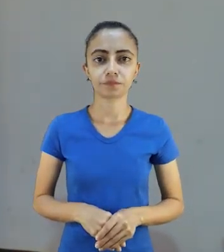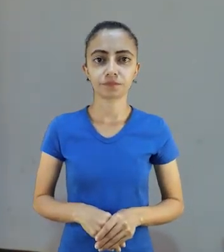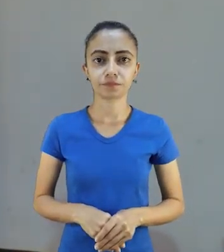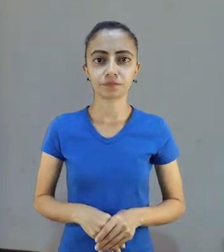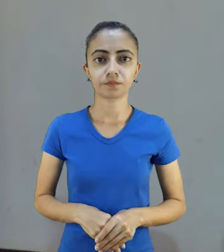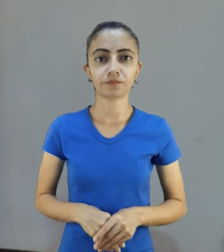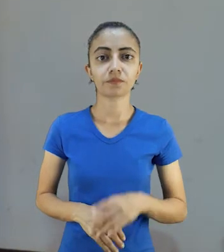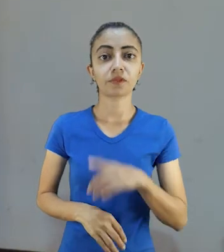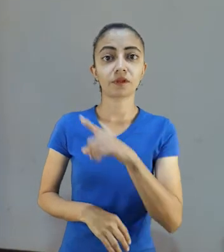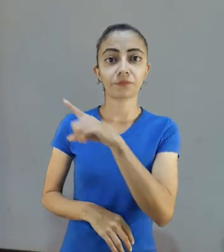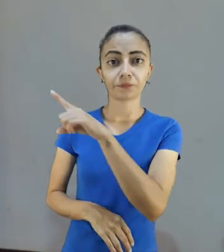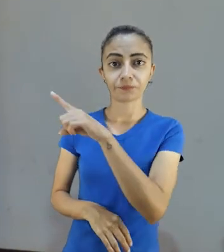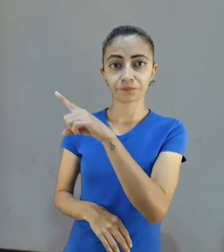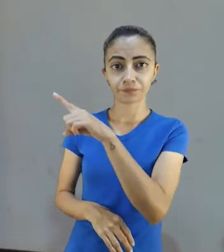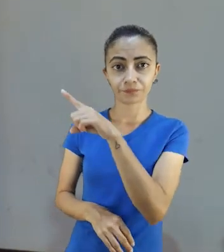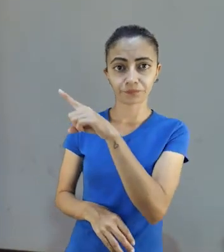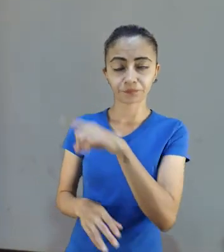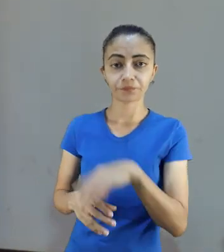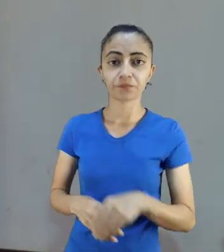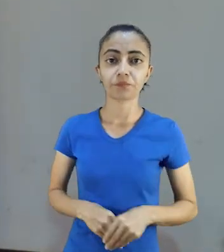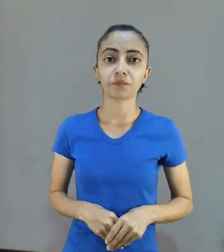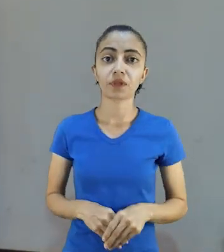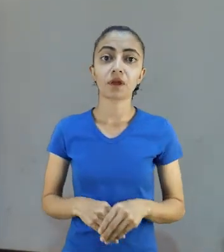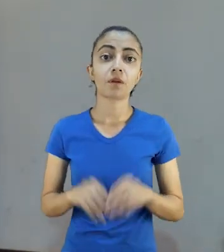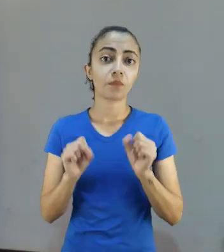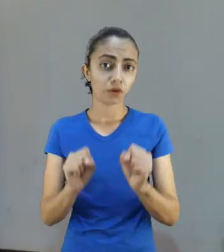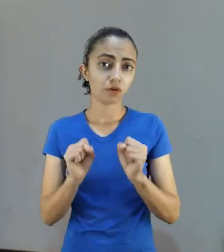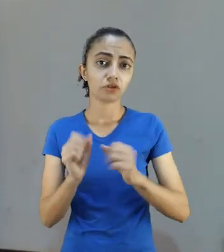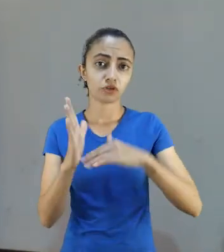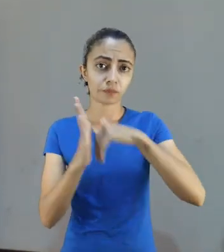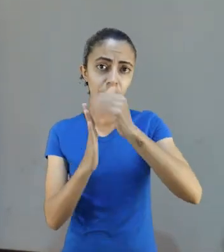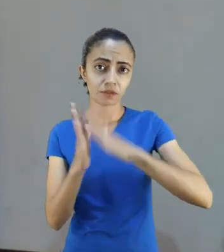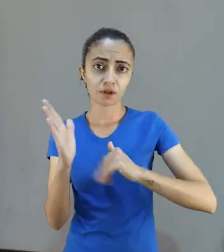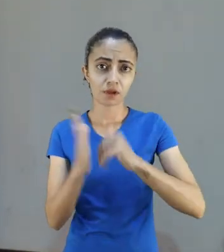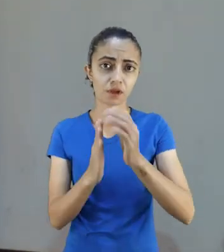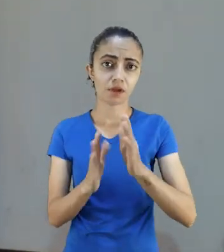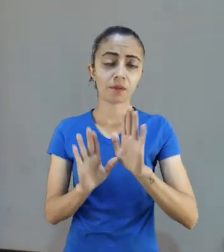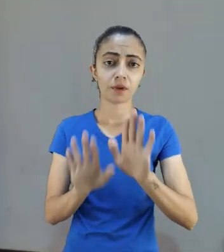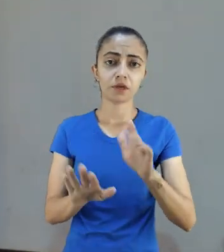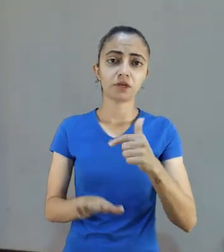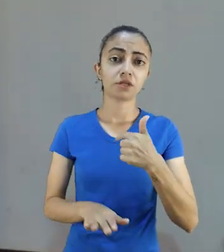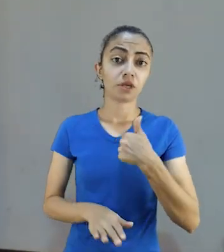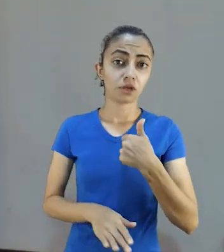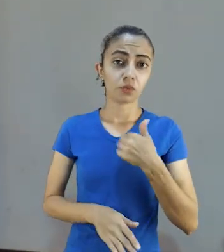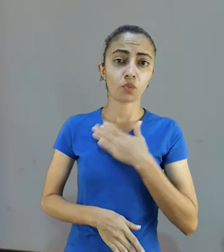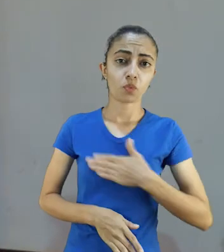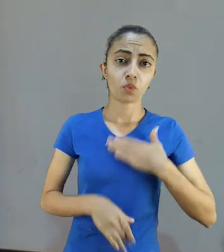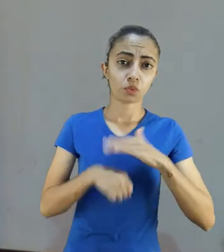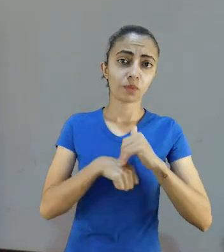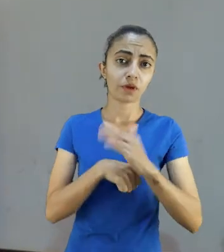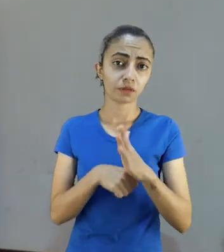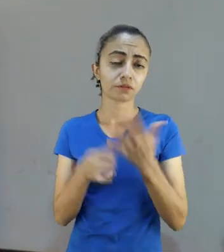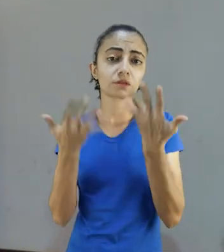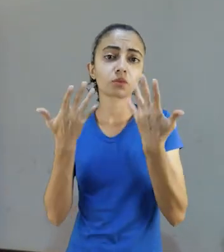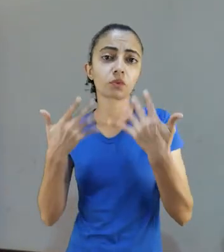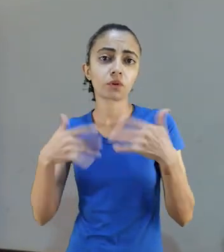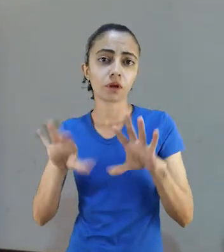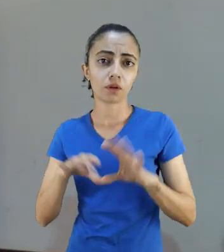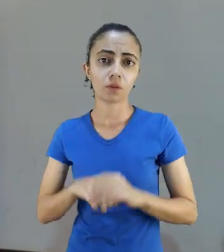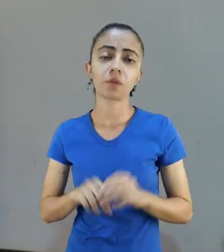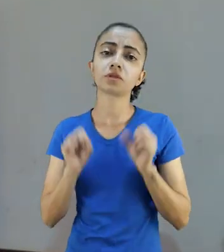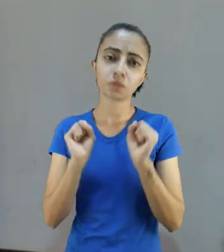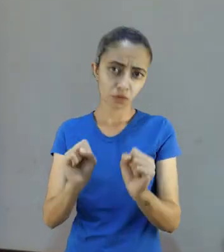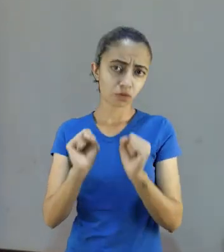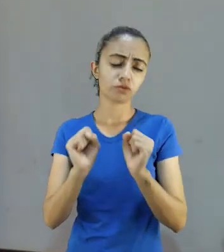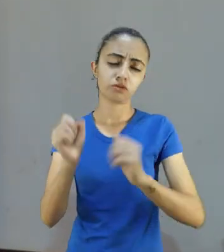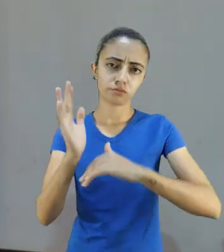Essa daqui também, se quiser pintar, mas eu acho bonita, ela é natural. Mas se a pessoa quiser também